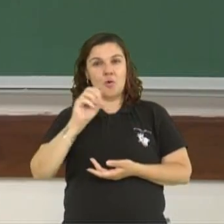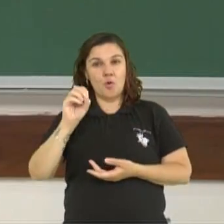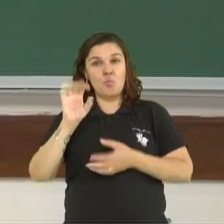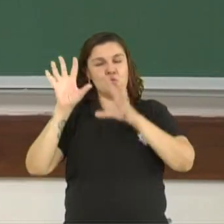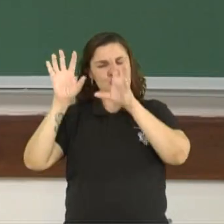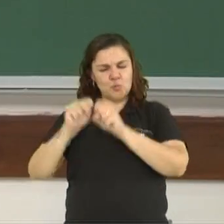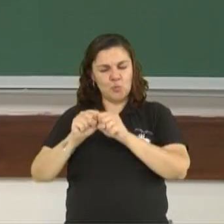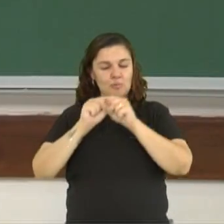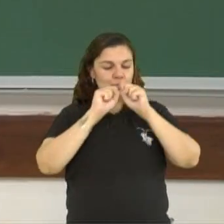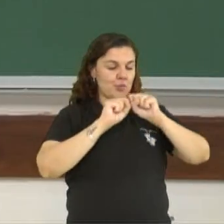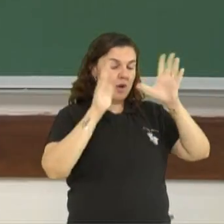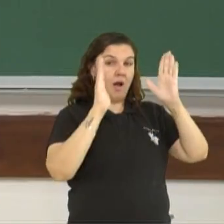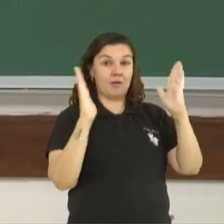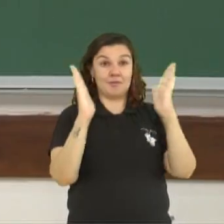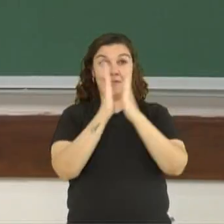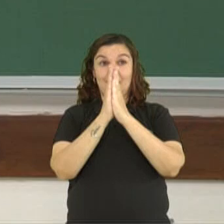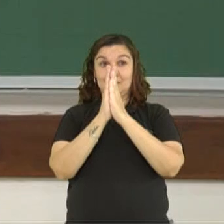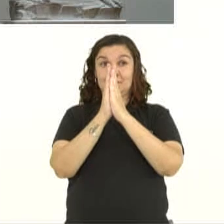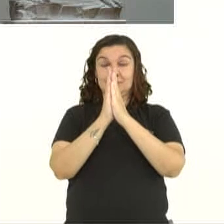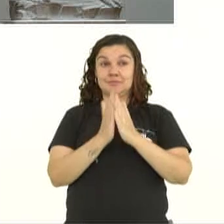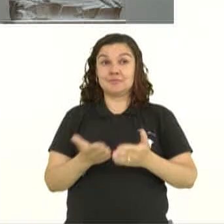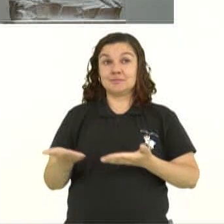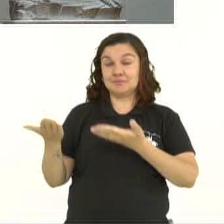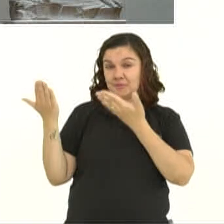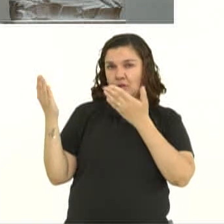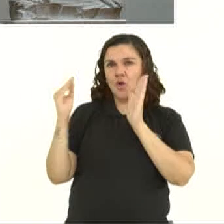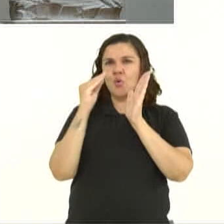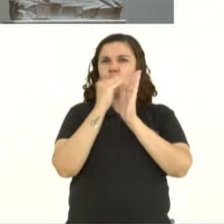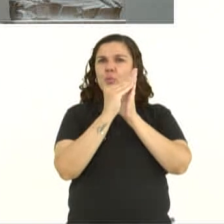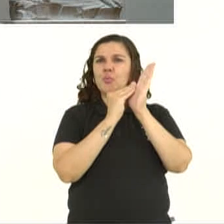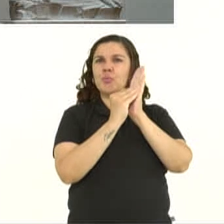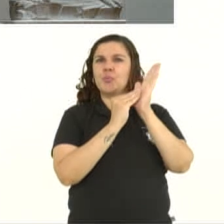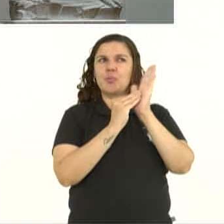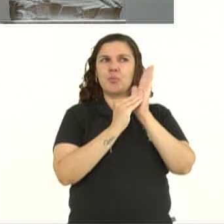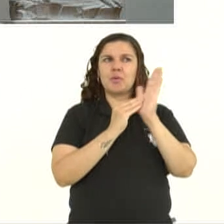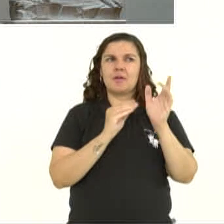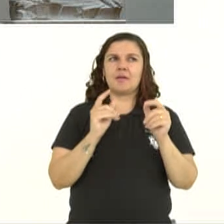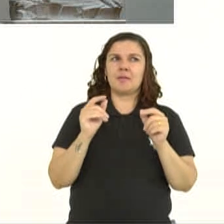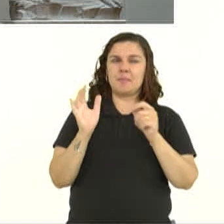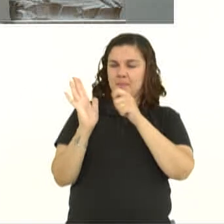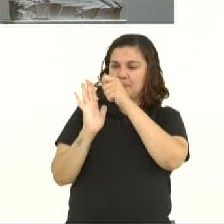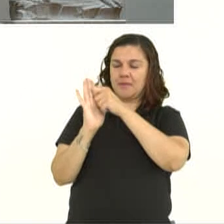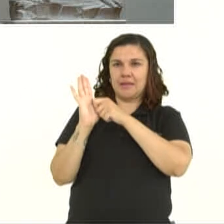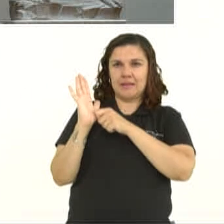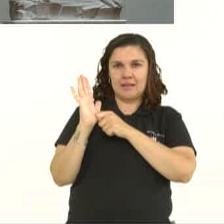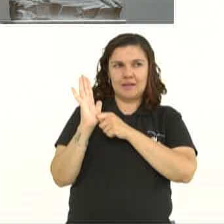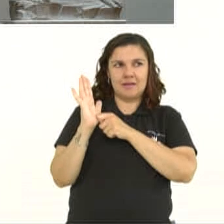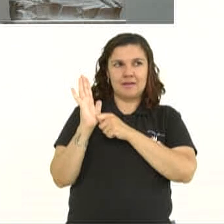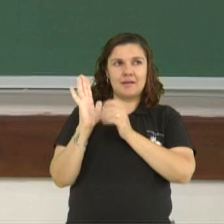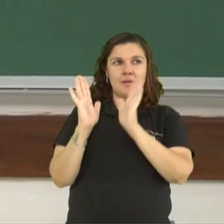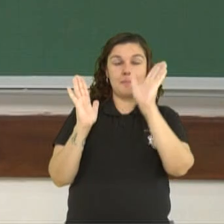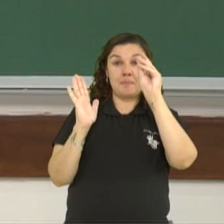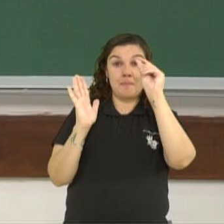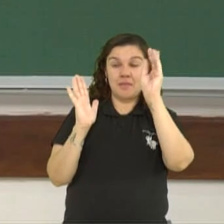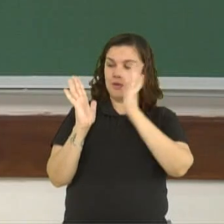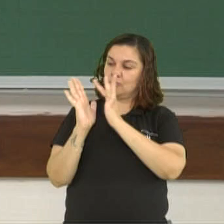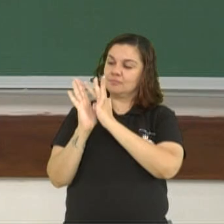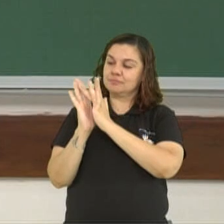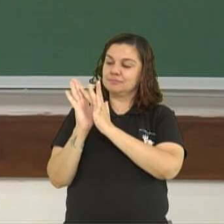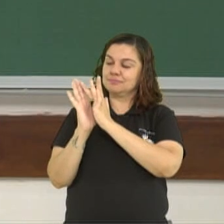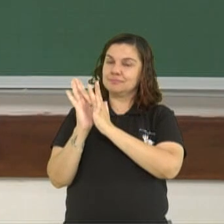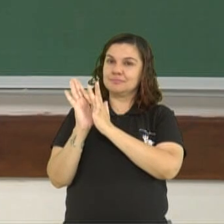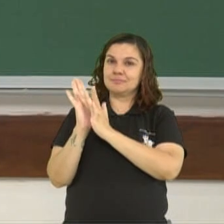escura e uma cor muito clara, uma do lado da outra. E nós temos o esfumato. O que é o esfumato? Quando você pega um lápis, você faz um traço e você passa até o